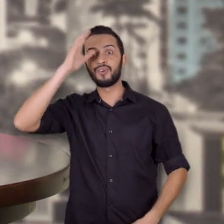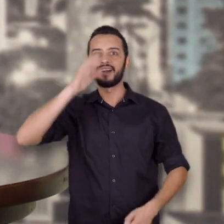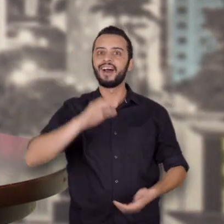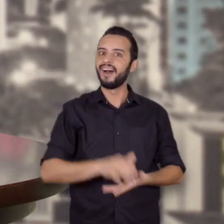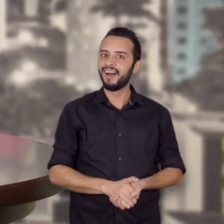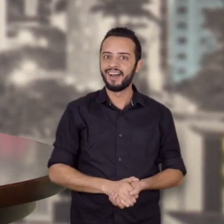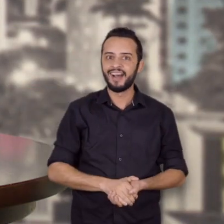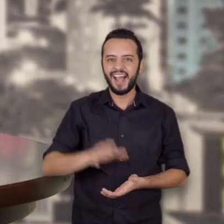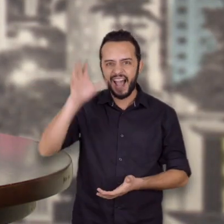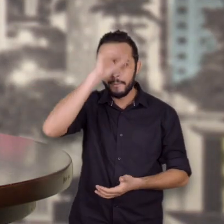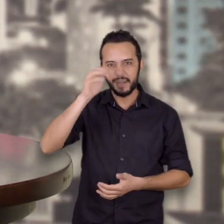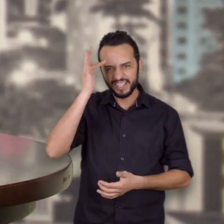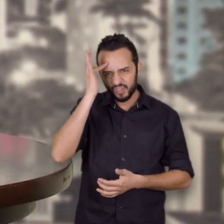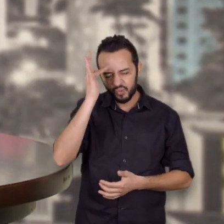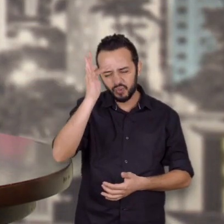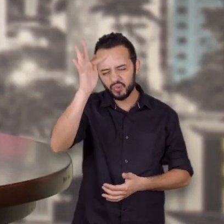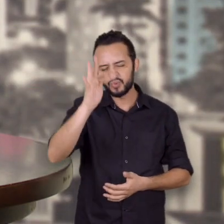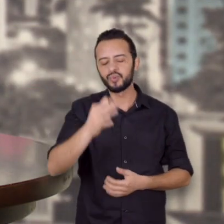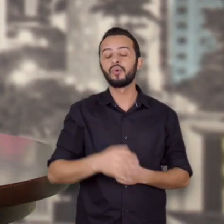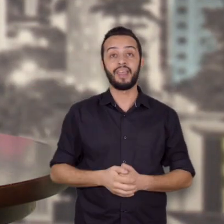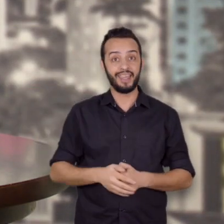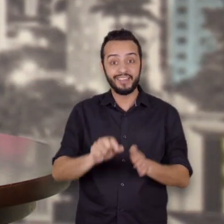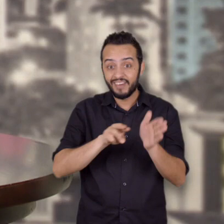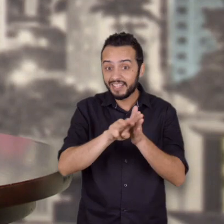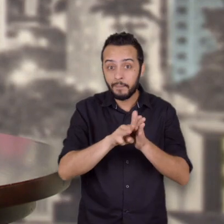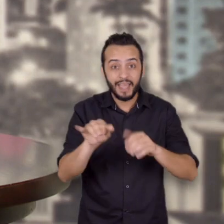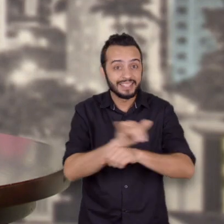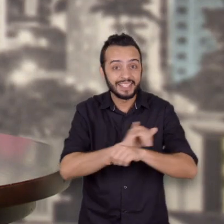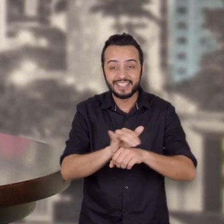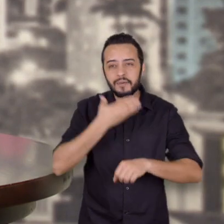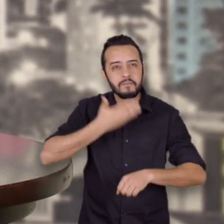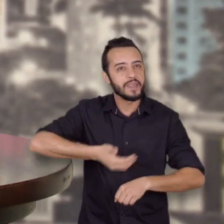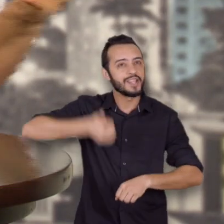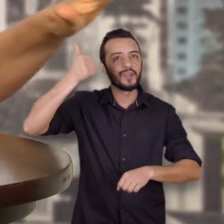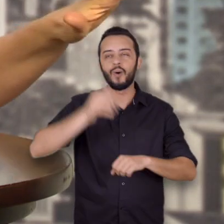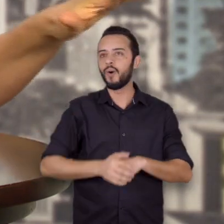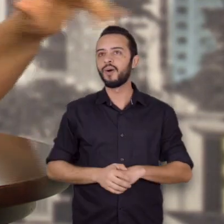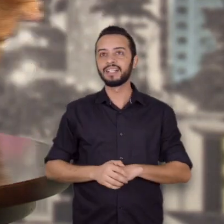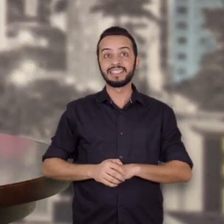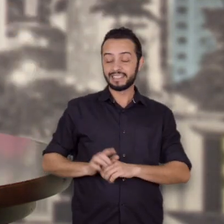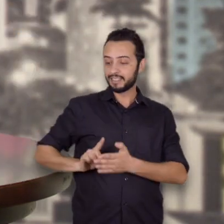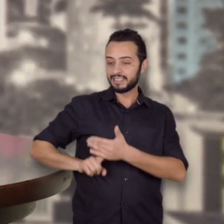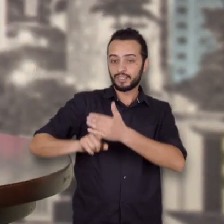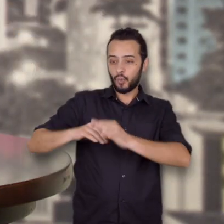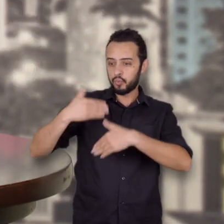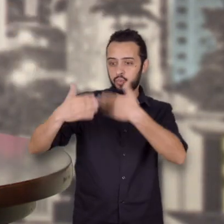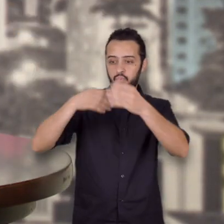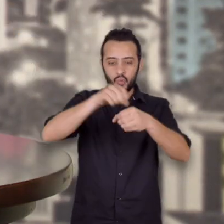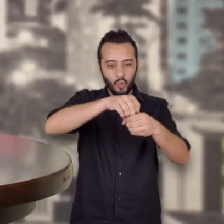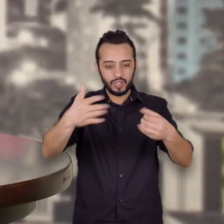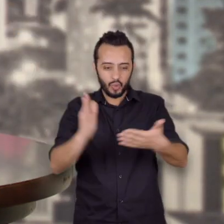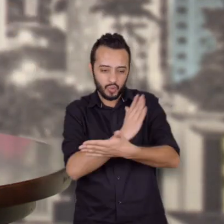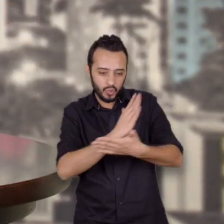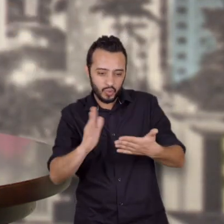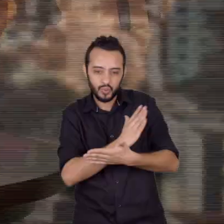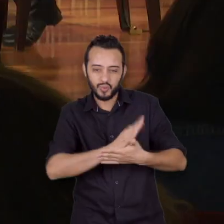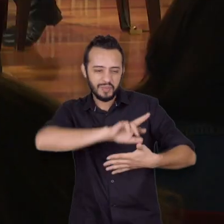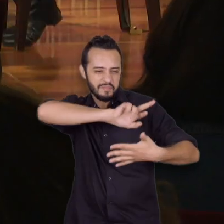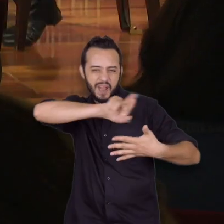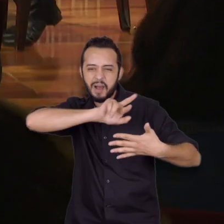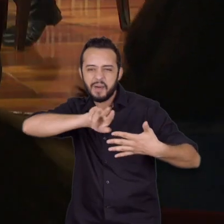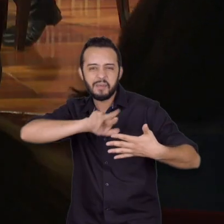vão aprender a ler, a educação do futuro, vão desenvolver método de pesquisa, filtragem de conteúdo, filtragem de dados,